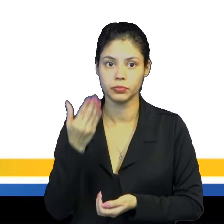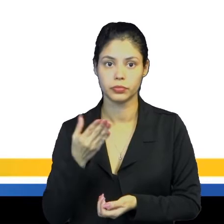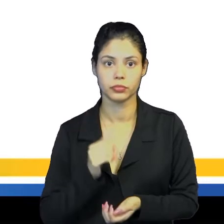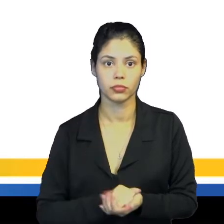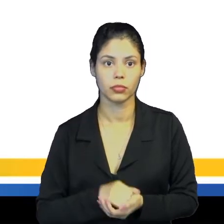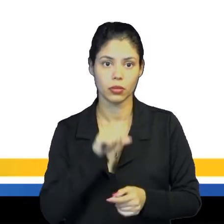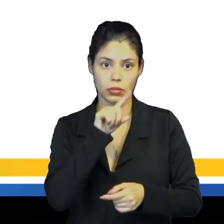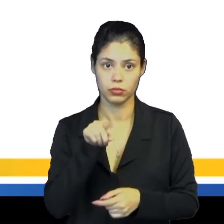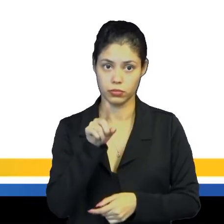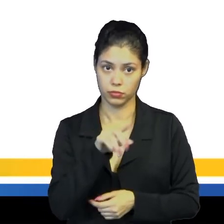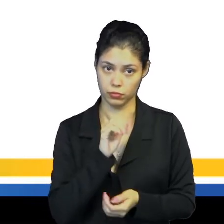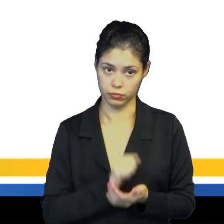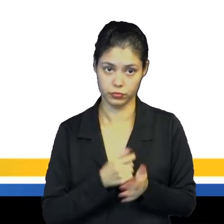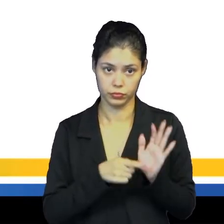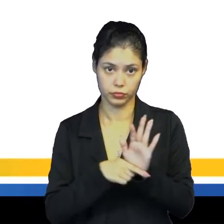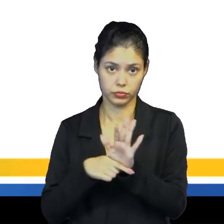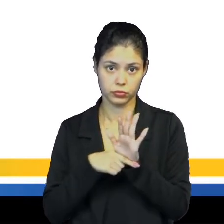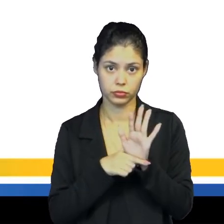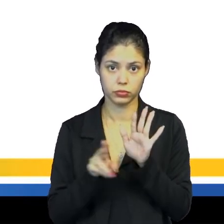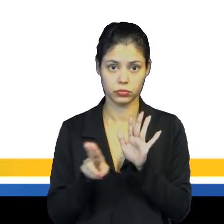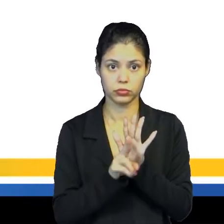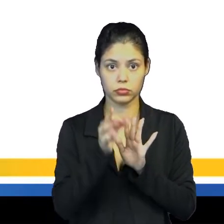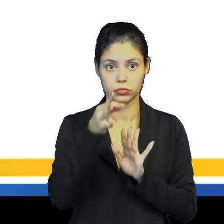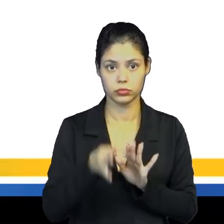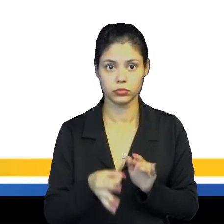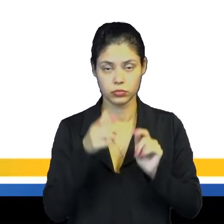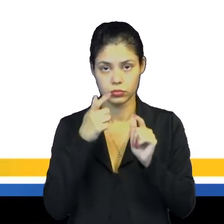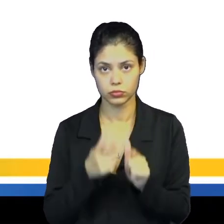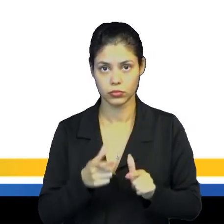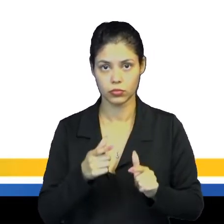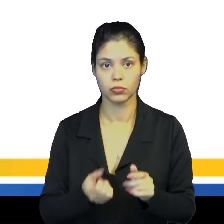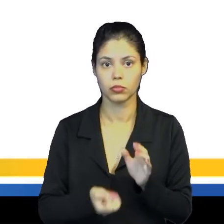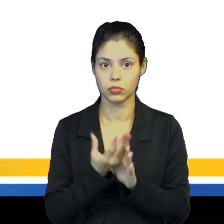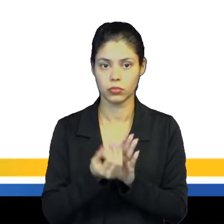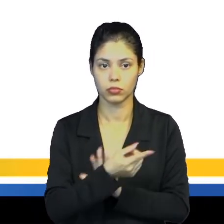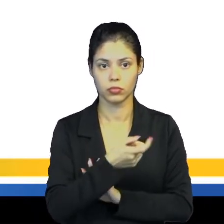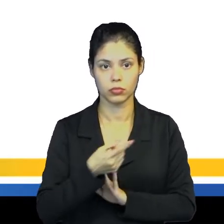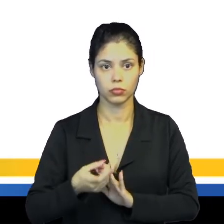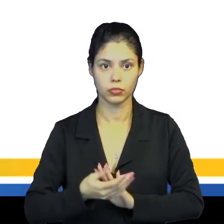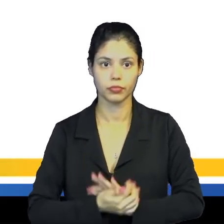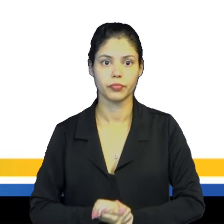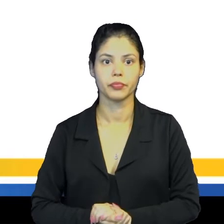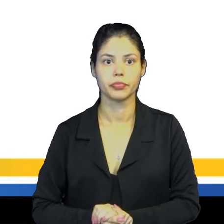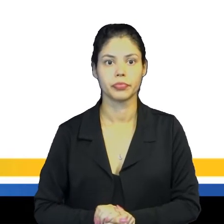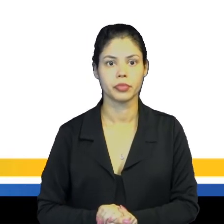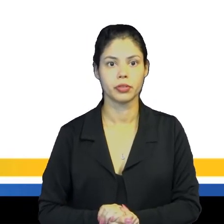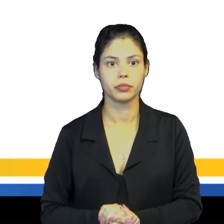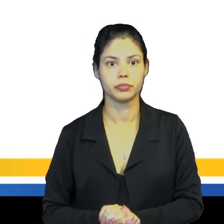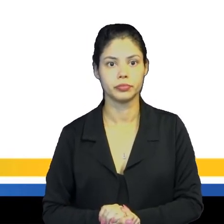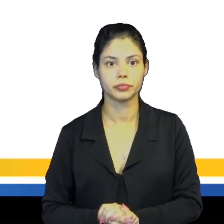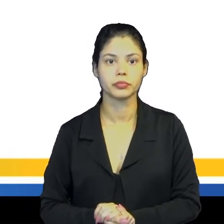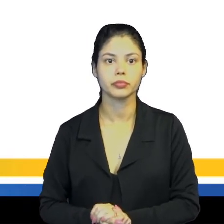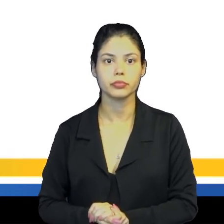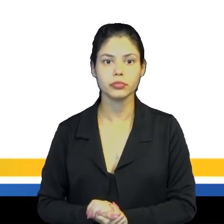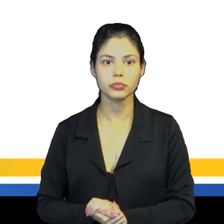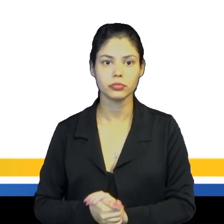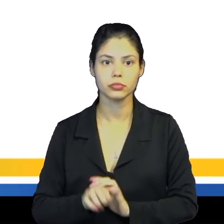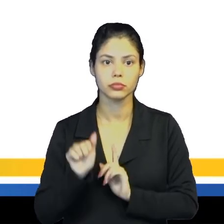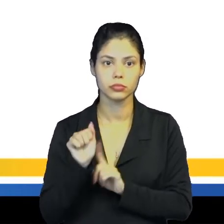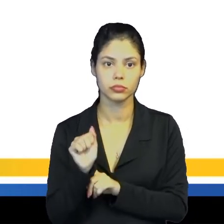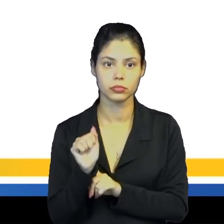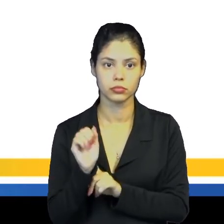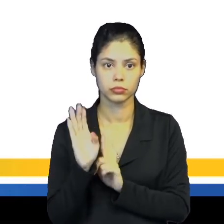seguir, marque aquela que indica o nome correto do local e onde são produzidos os espermatozoides. Letra A,